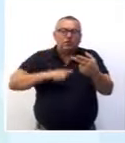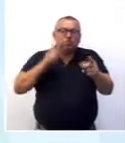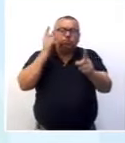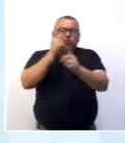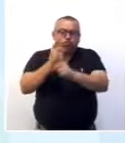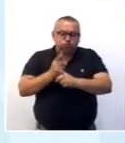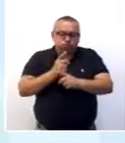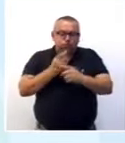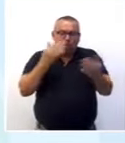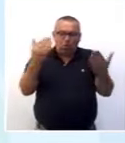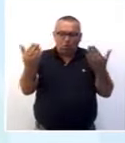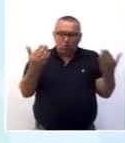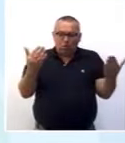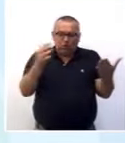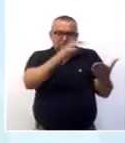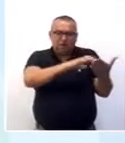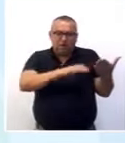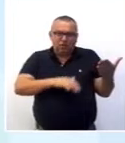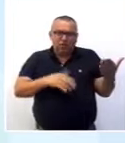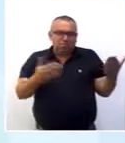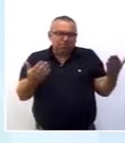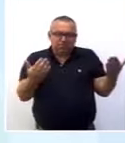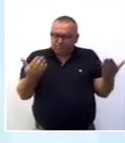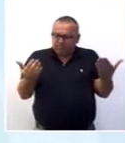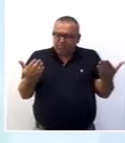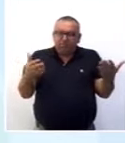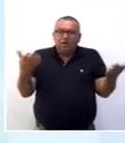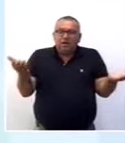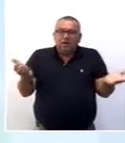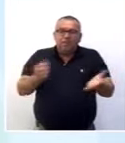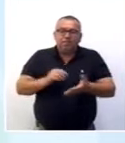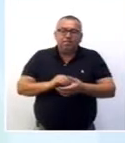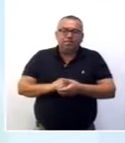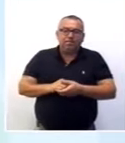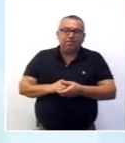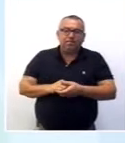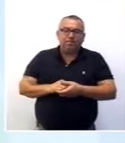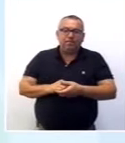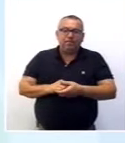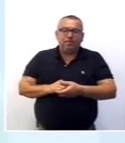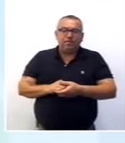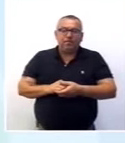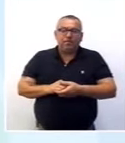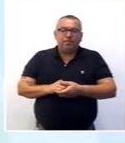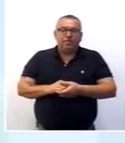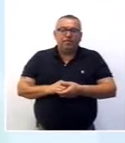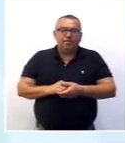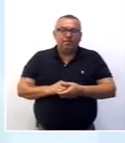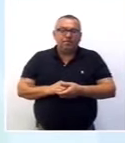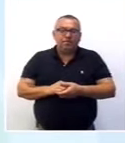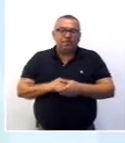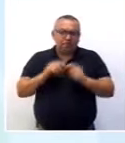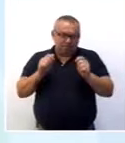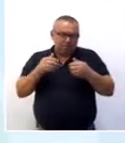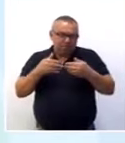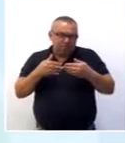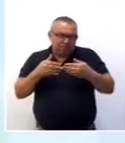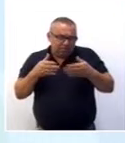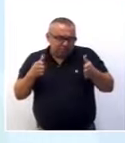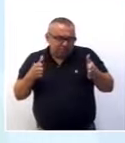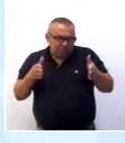comparamos textos. E aí? Chat fechado agora, tá? Podemos abrir?